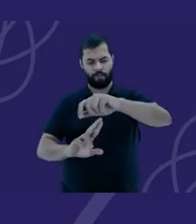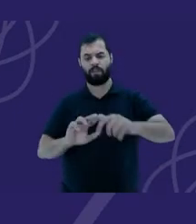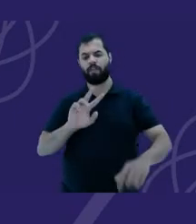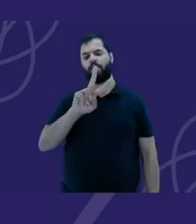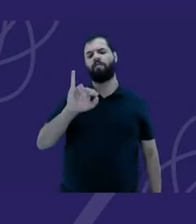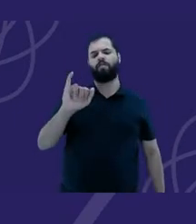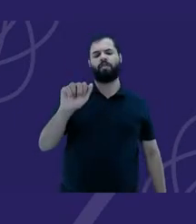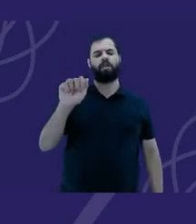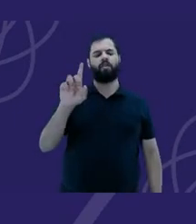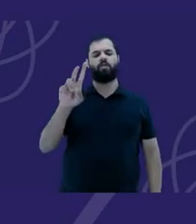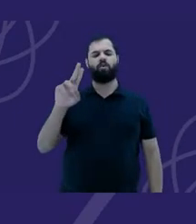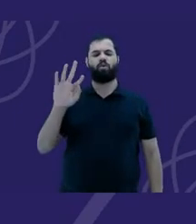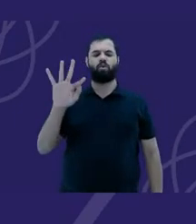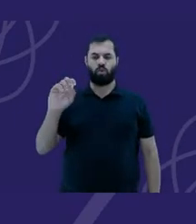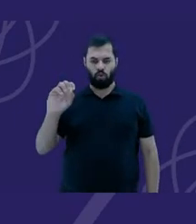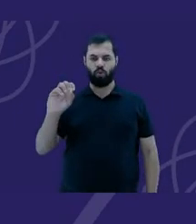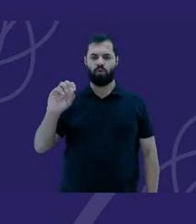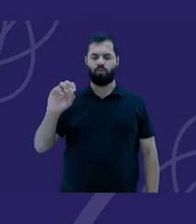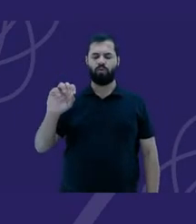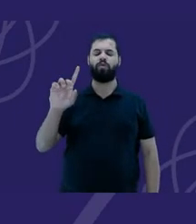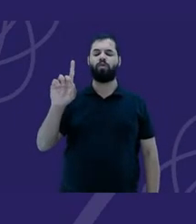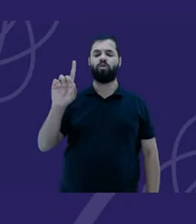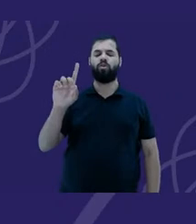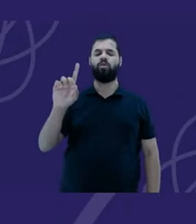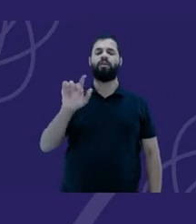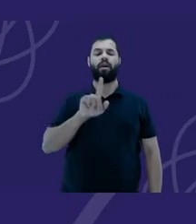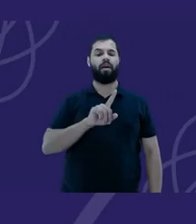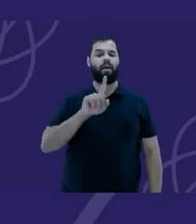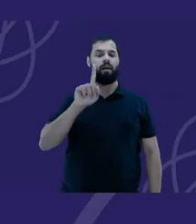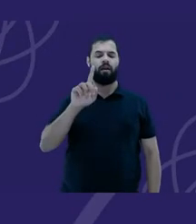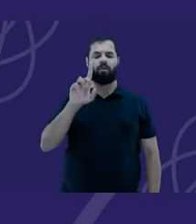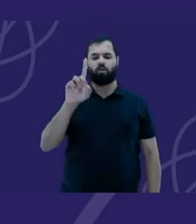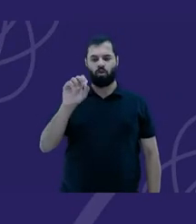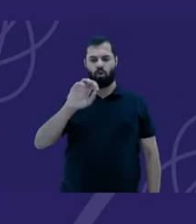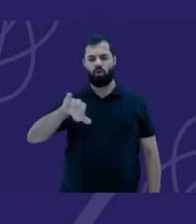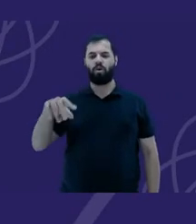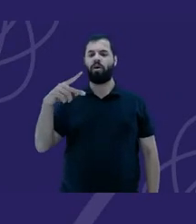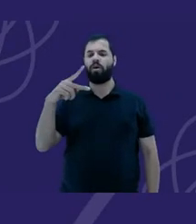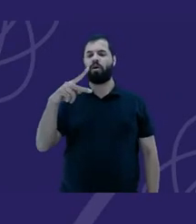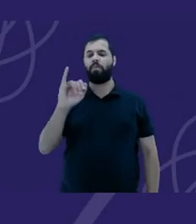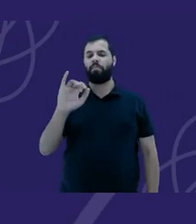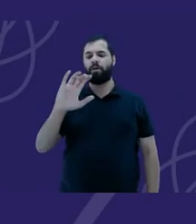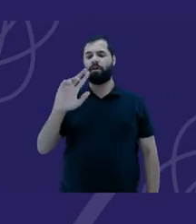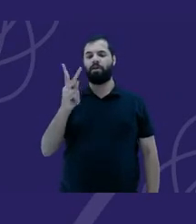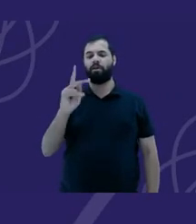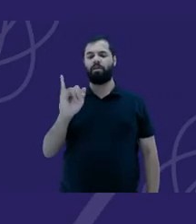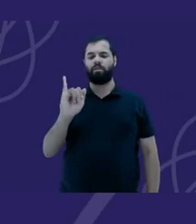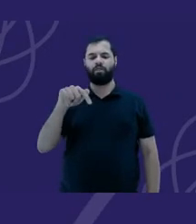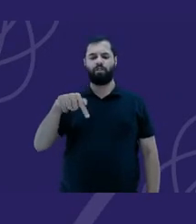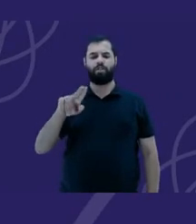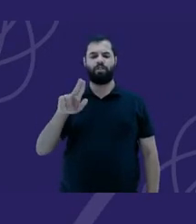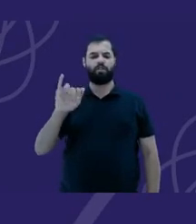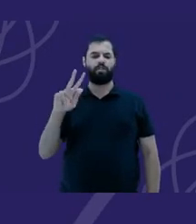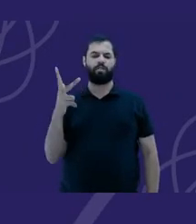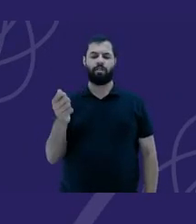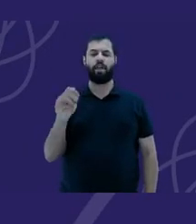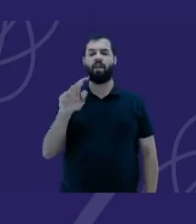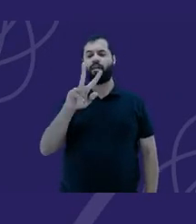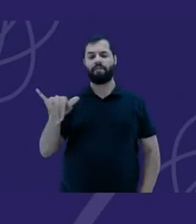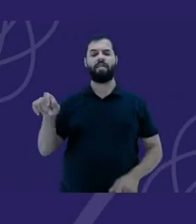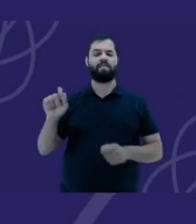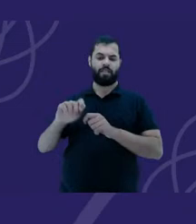Rosa, né, com as mulheres, fazendo uma homenagem, né, às grandes mulheres que fizeram com